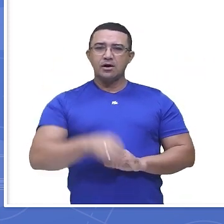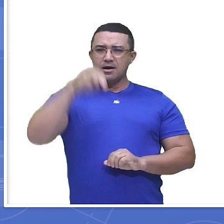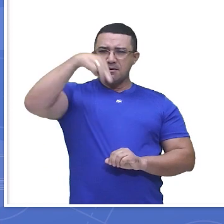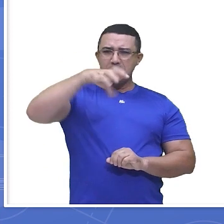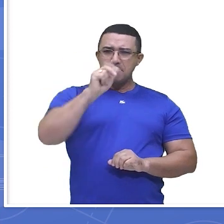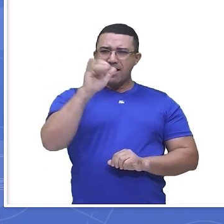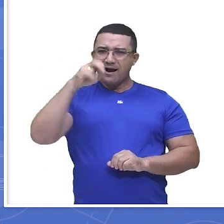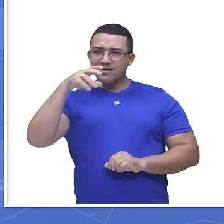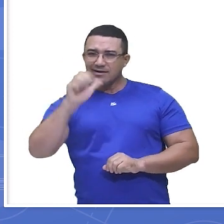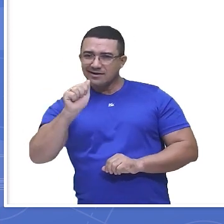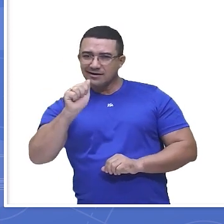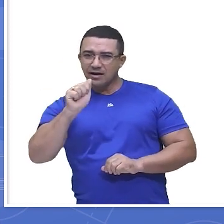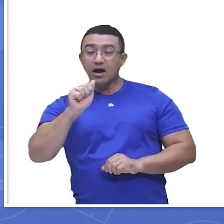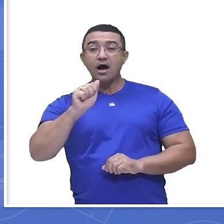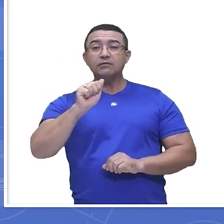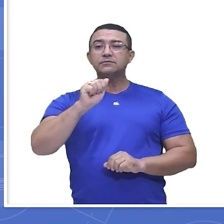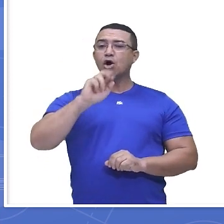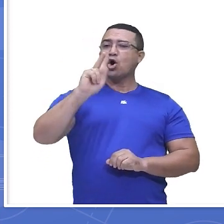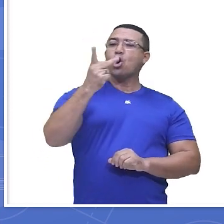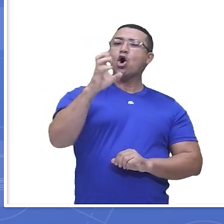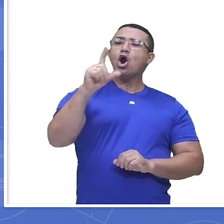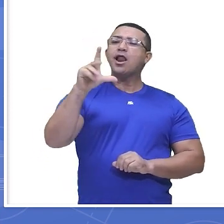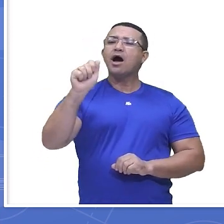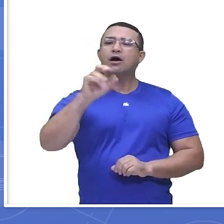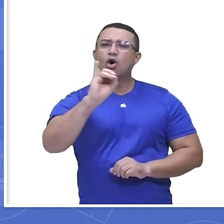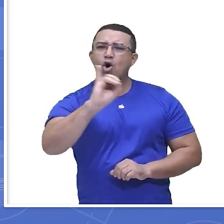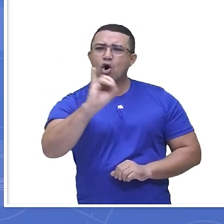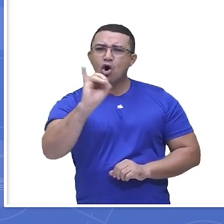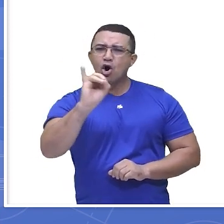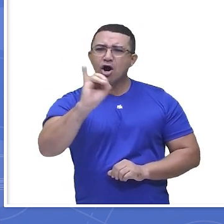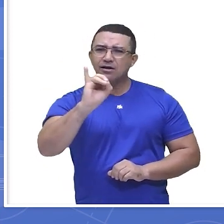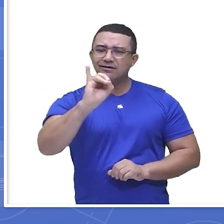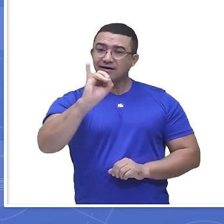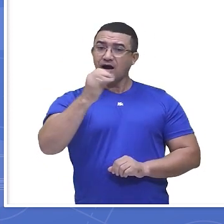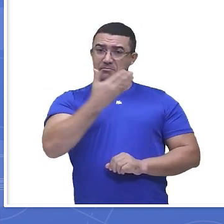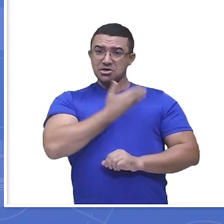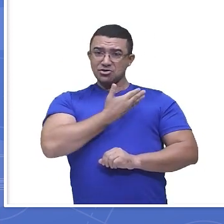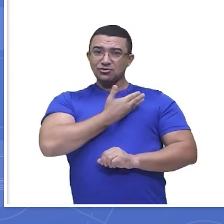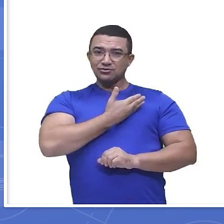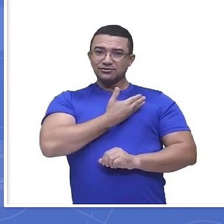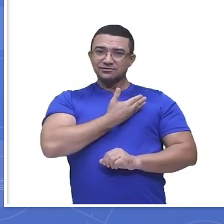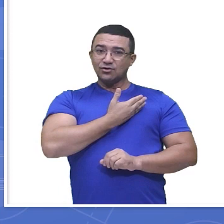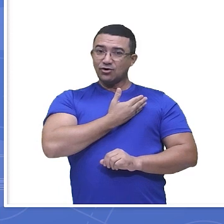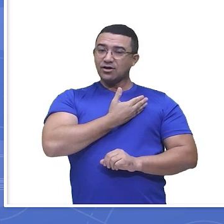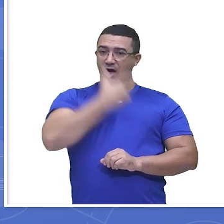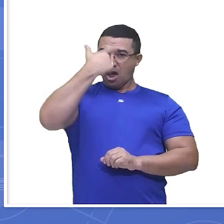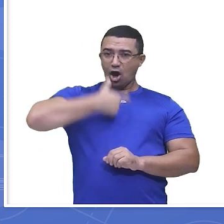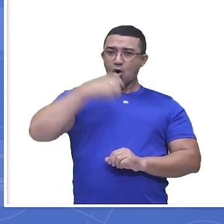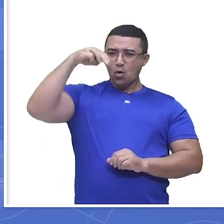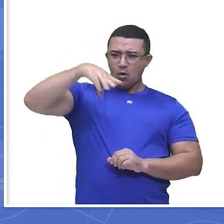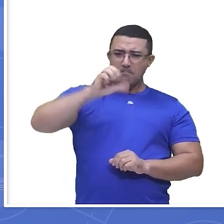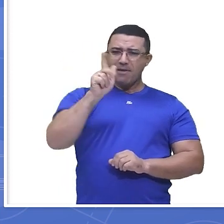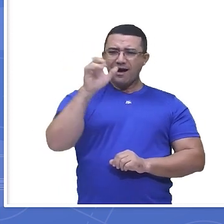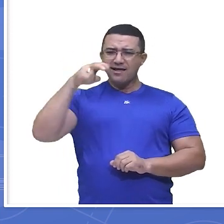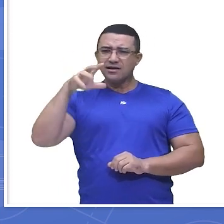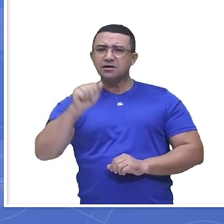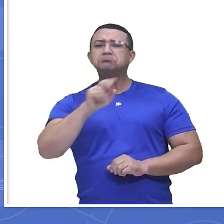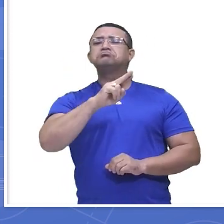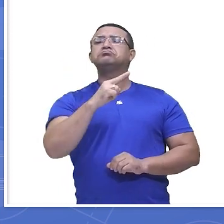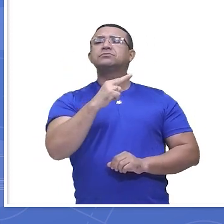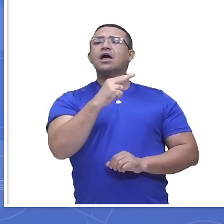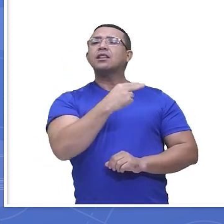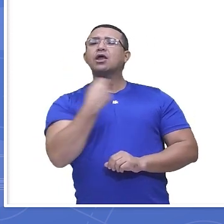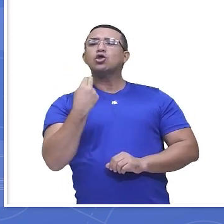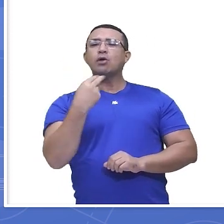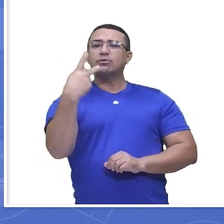já começou com o olá, o oi, né? Uma coisa bem já de amigos. Olá, sou Marina, como te llamas? Olha aqui,